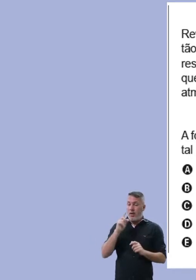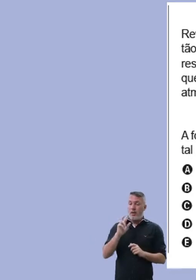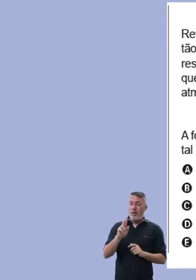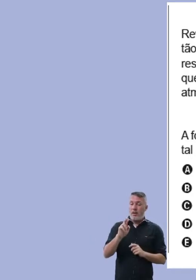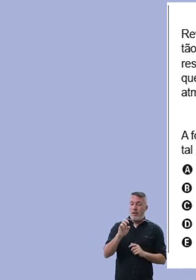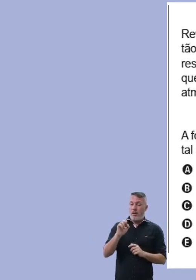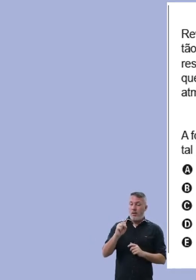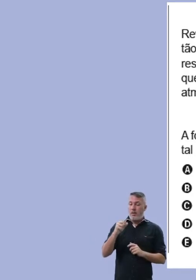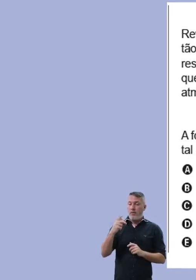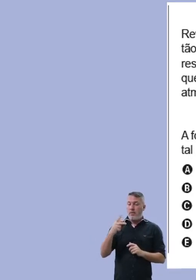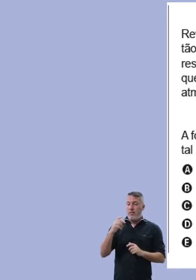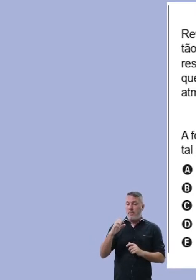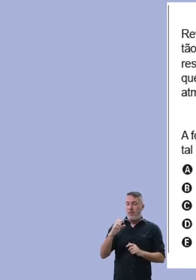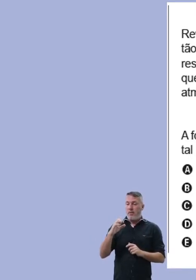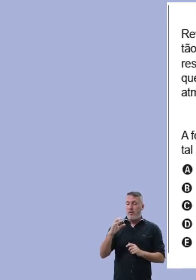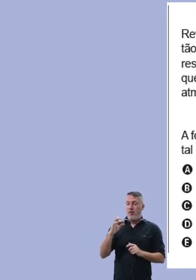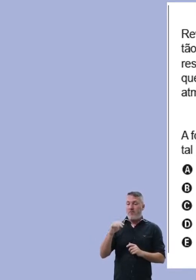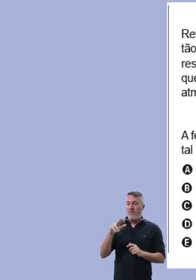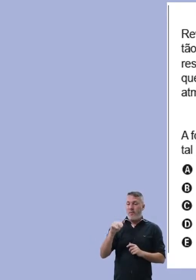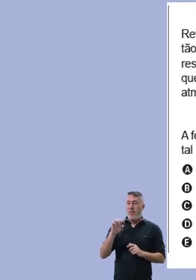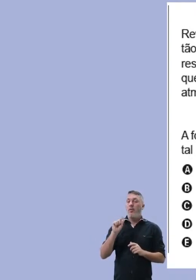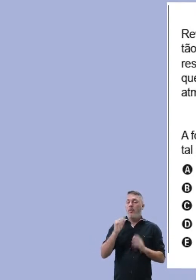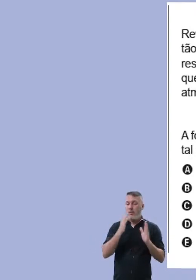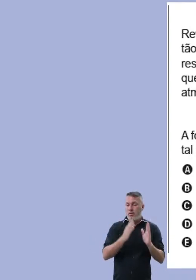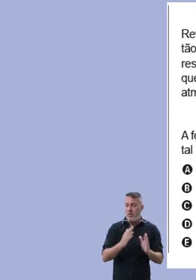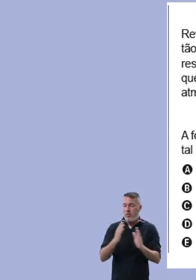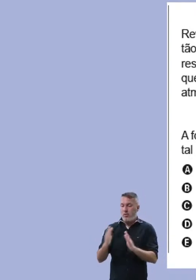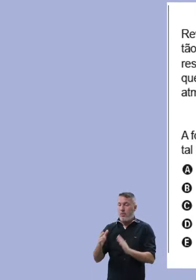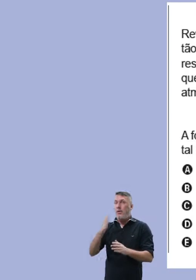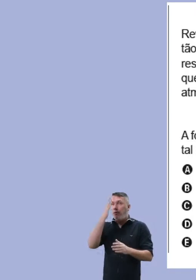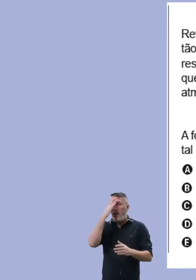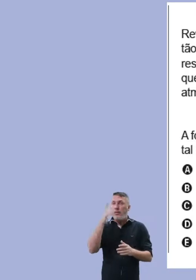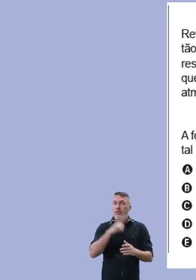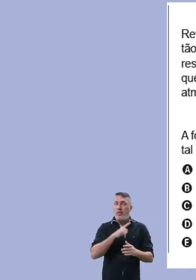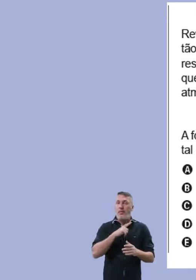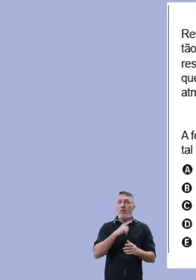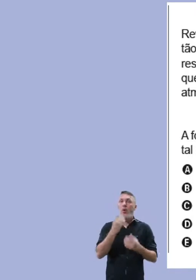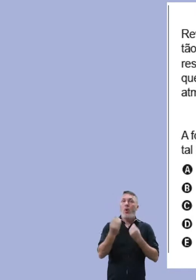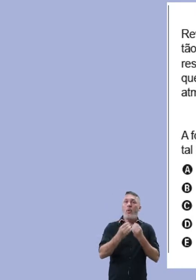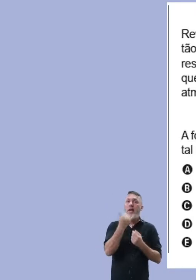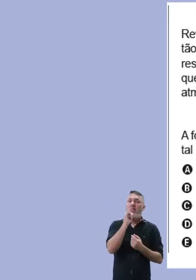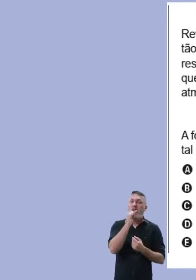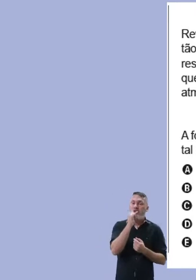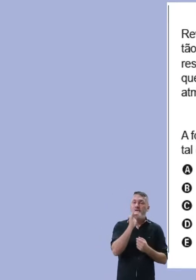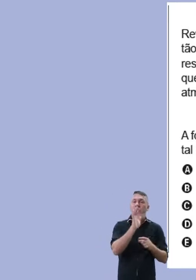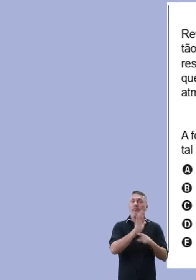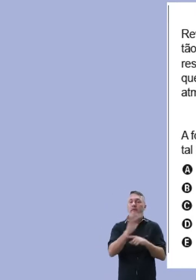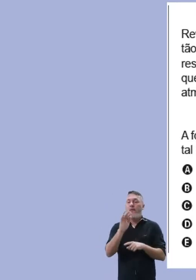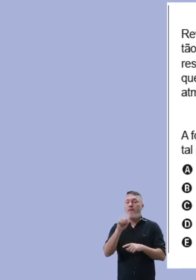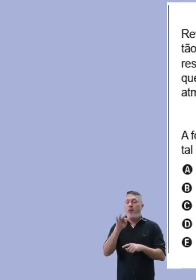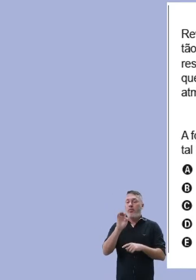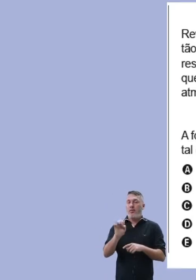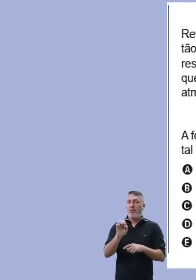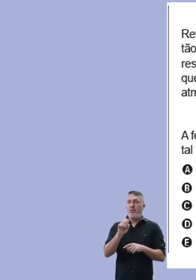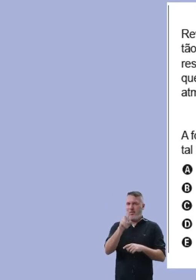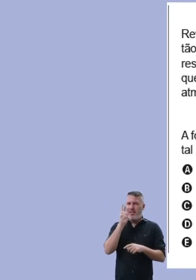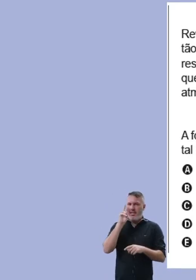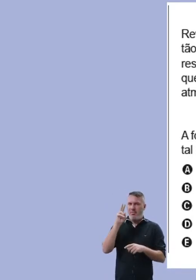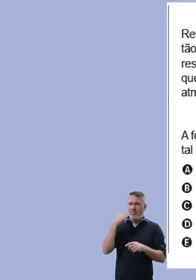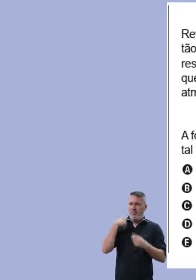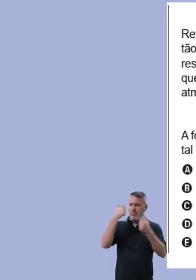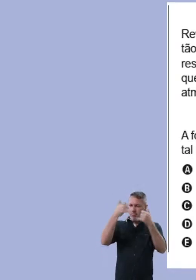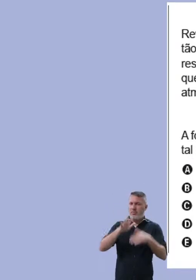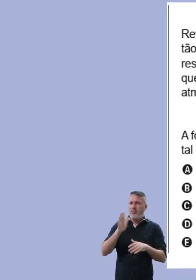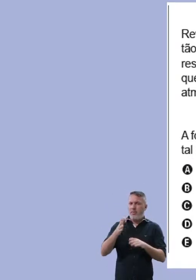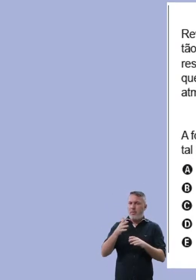para a primeira fase da Revolução Industrial. Qual era a fonte de energia, meu aluno? Você viu comigo nas passadas. Não era petróleo, era